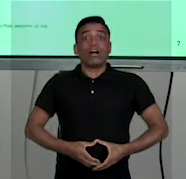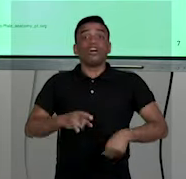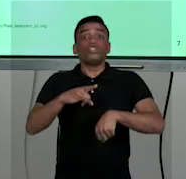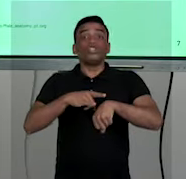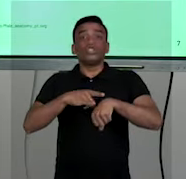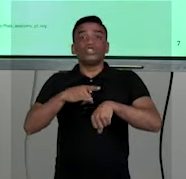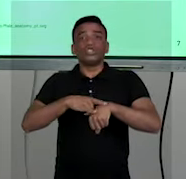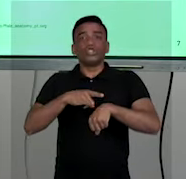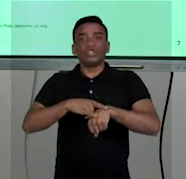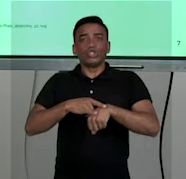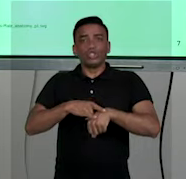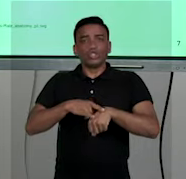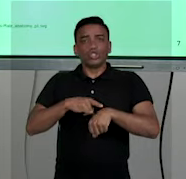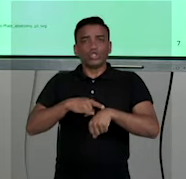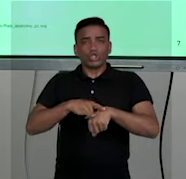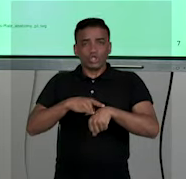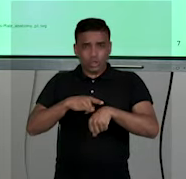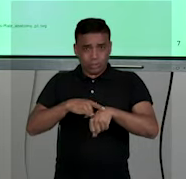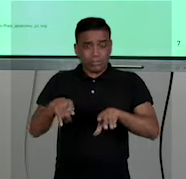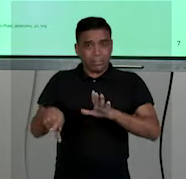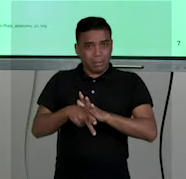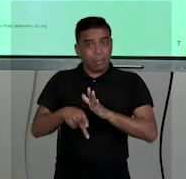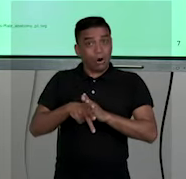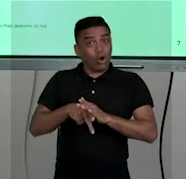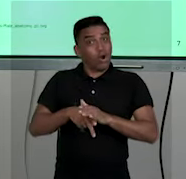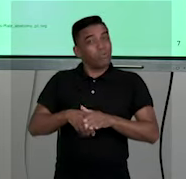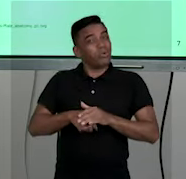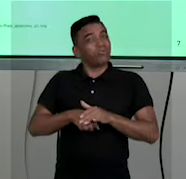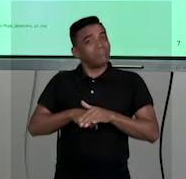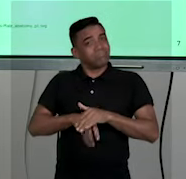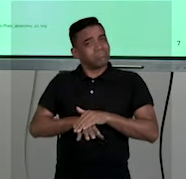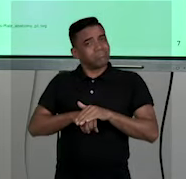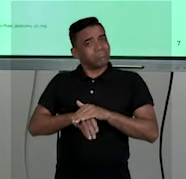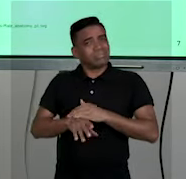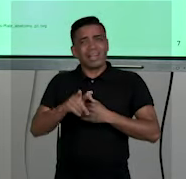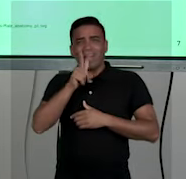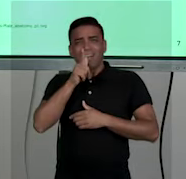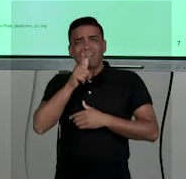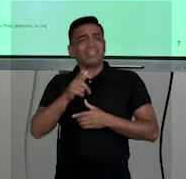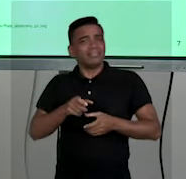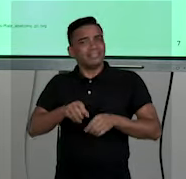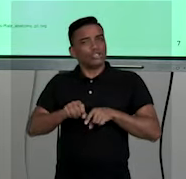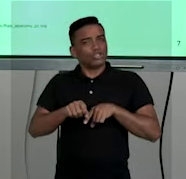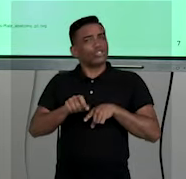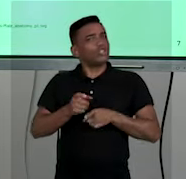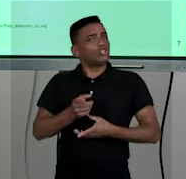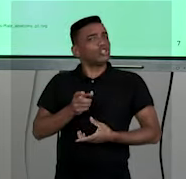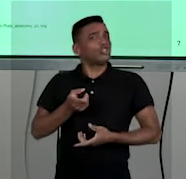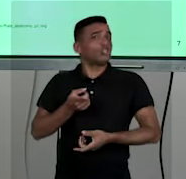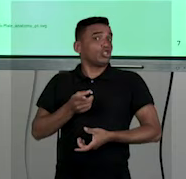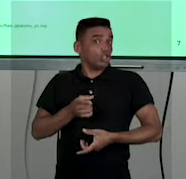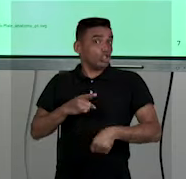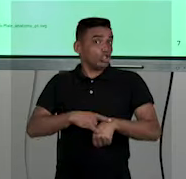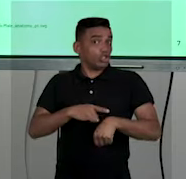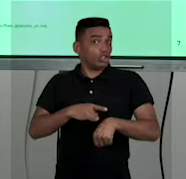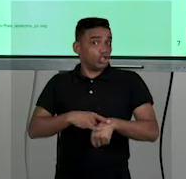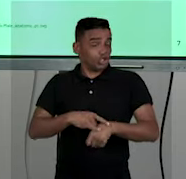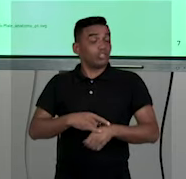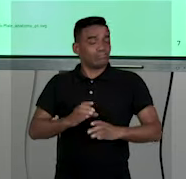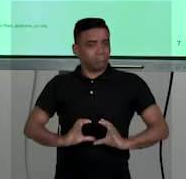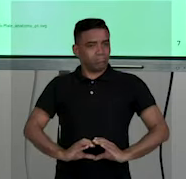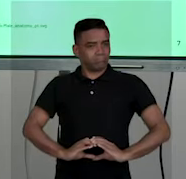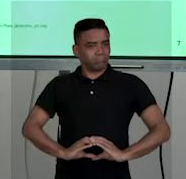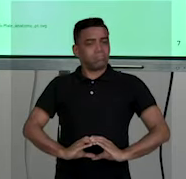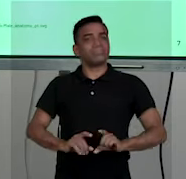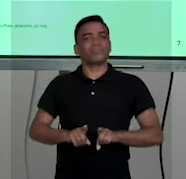que faz parte do sistema excretor, mas anatomicamente vocês conseguem visualizar melhor aqui,